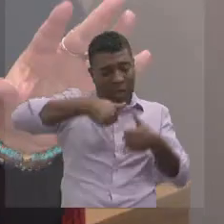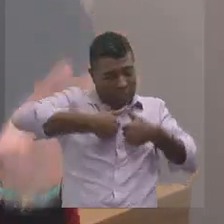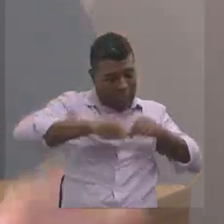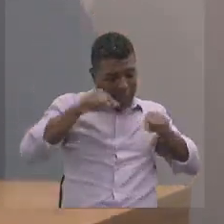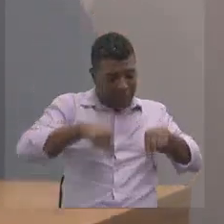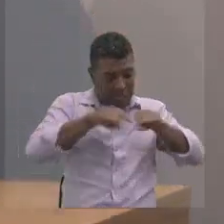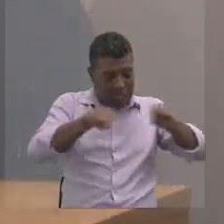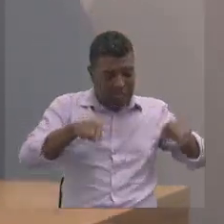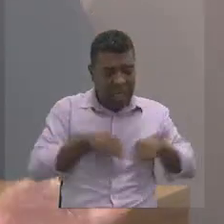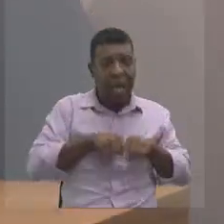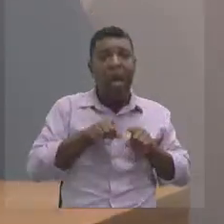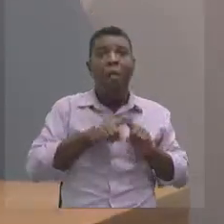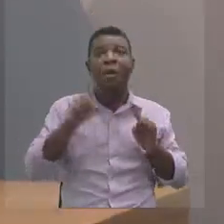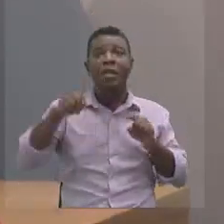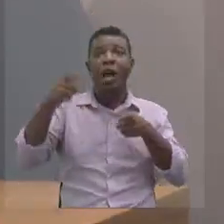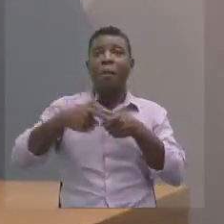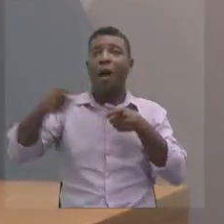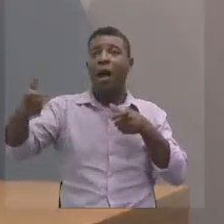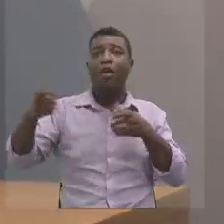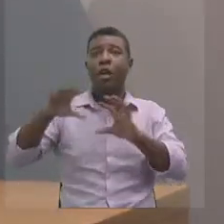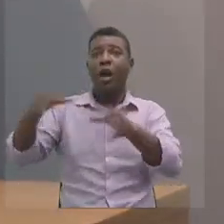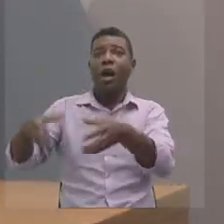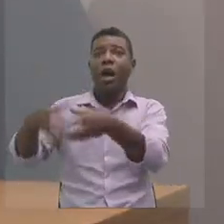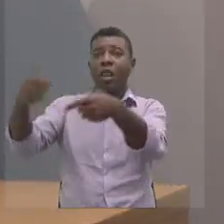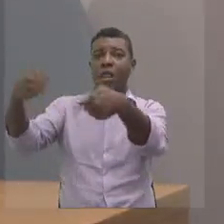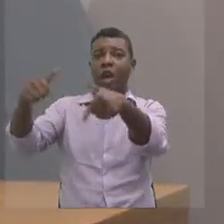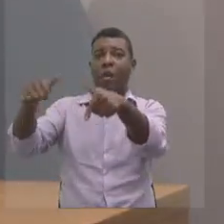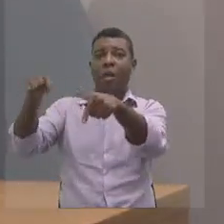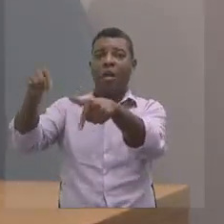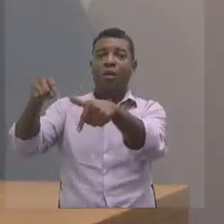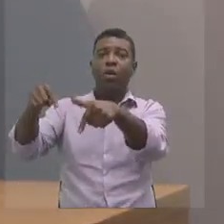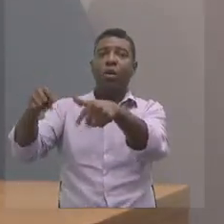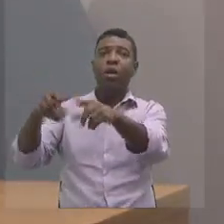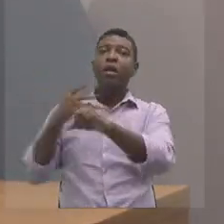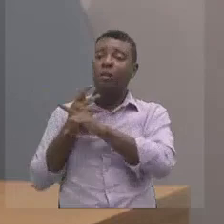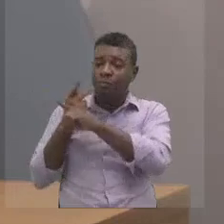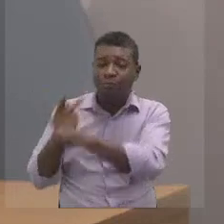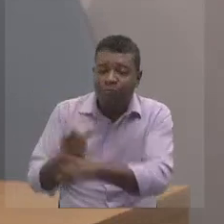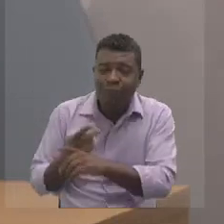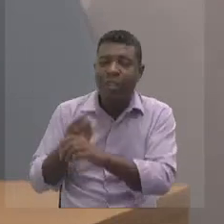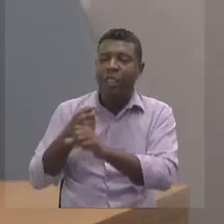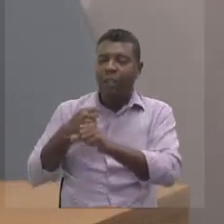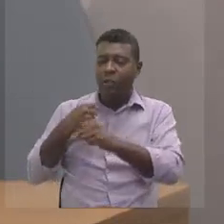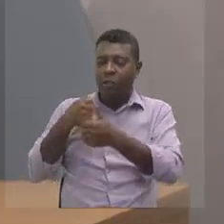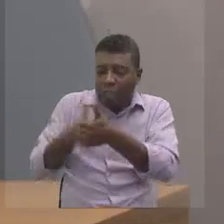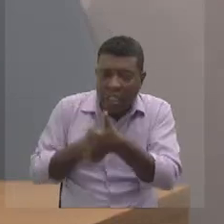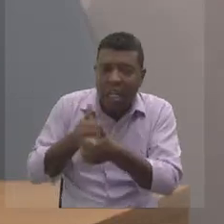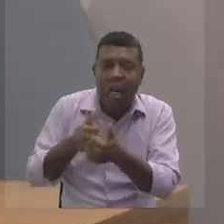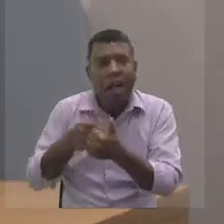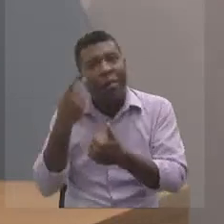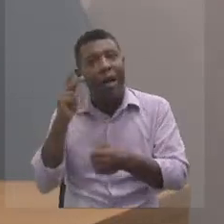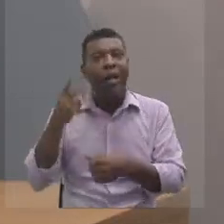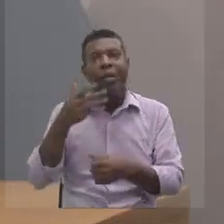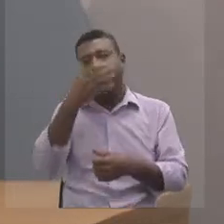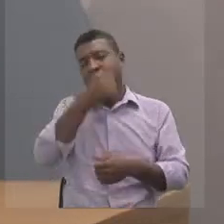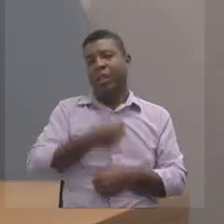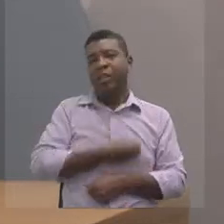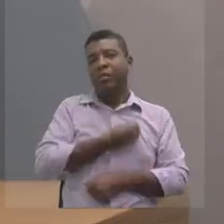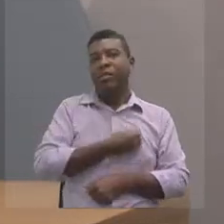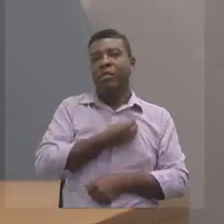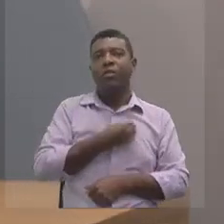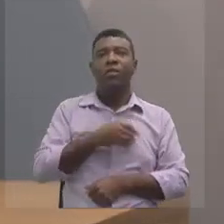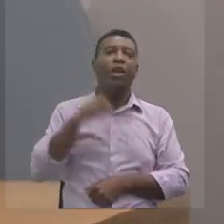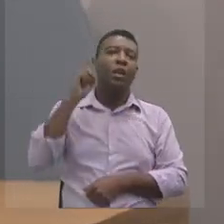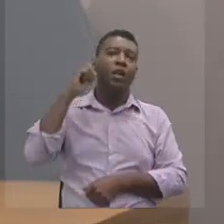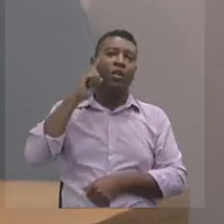da maioria da classe trabalhadora que corre atrás para sobreviver todos os dias então eu queria abordar exatamente